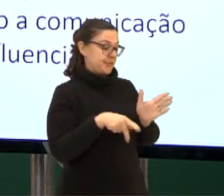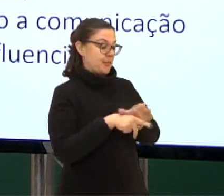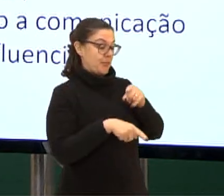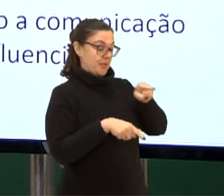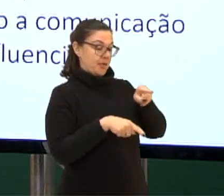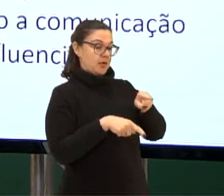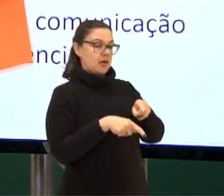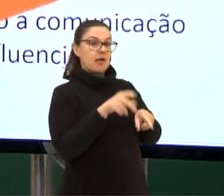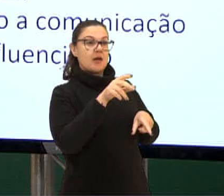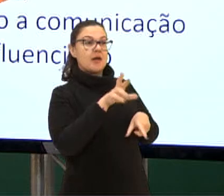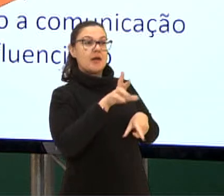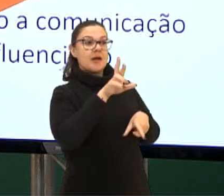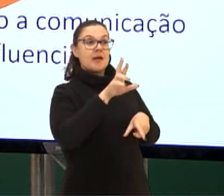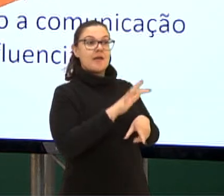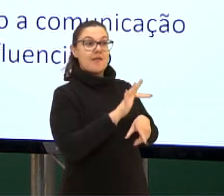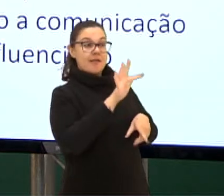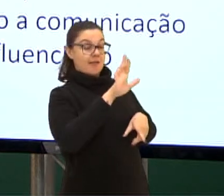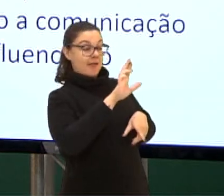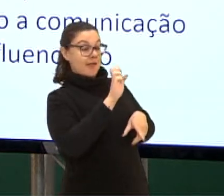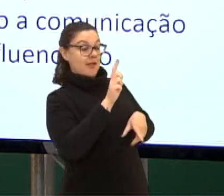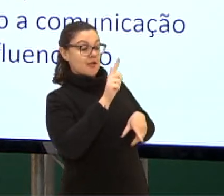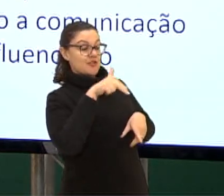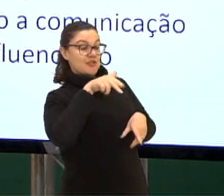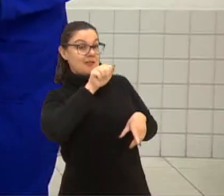foi Reginaldo Fessenden.